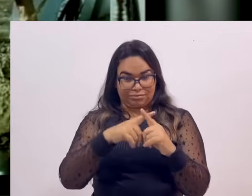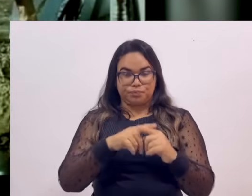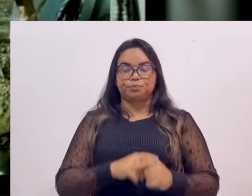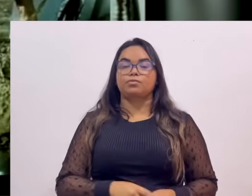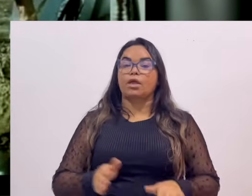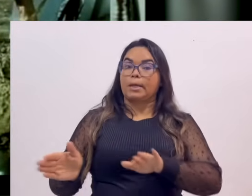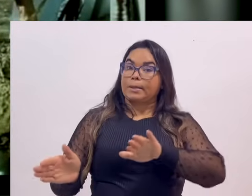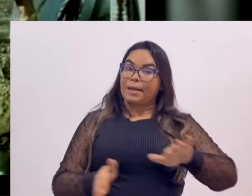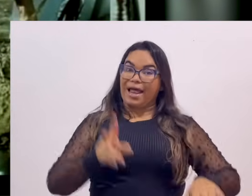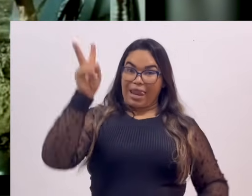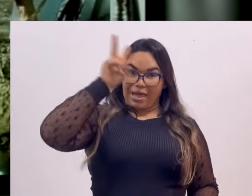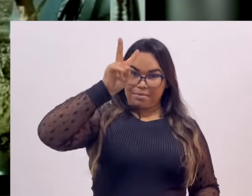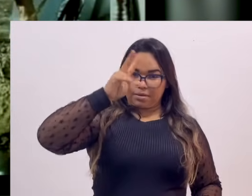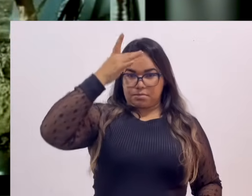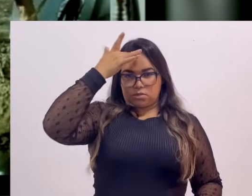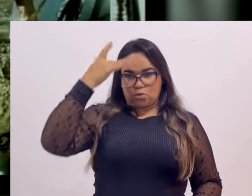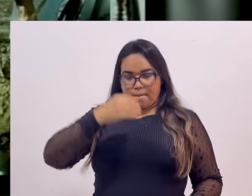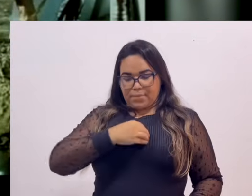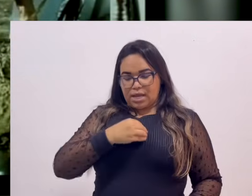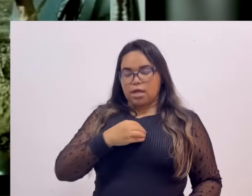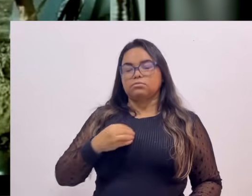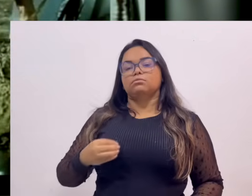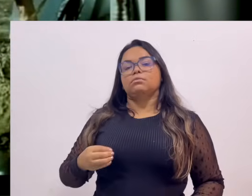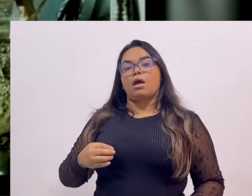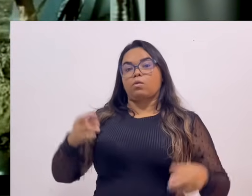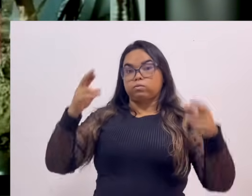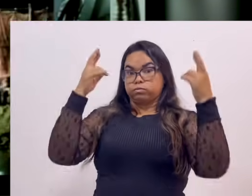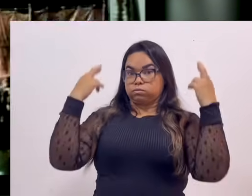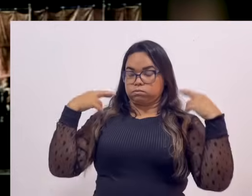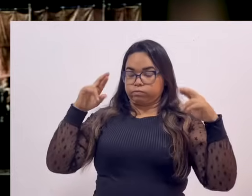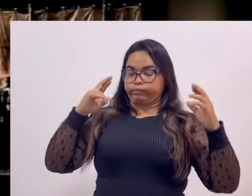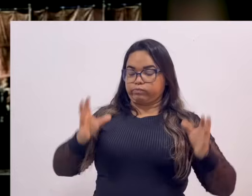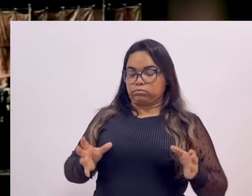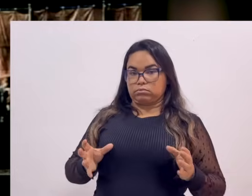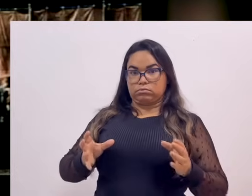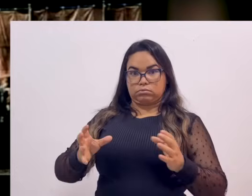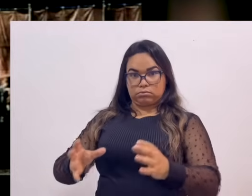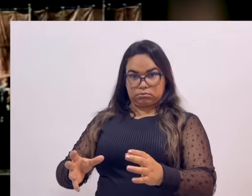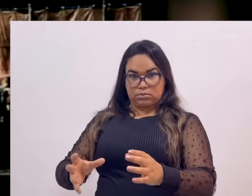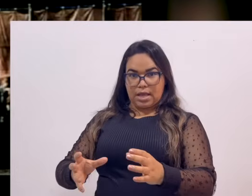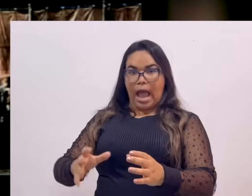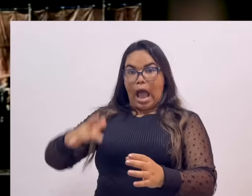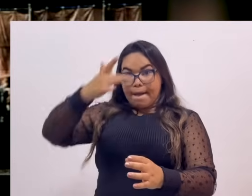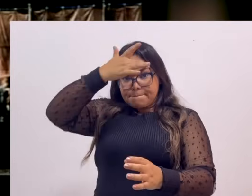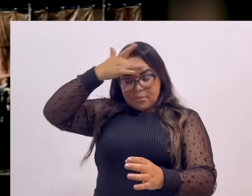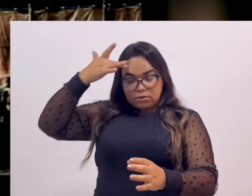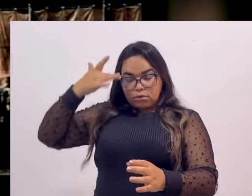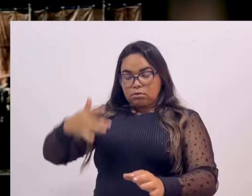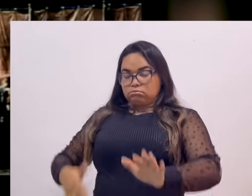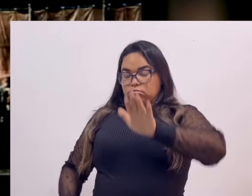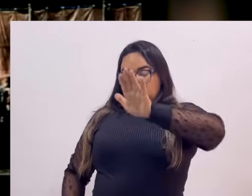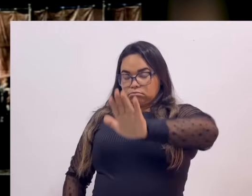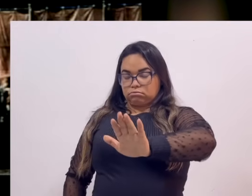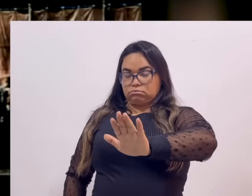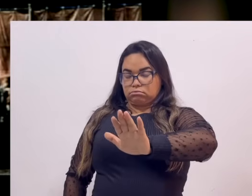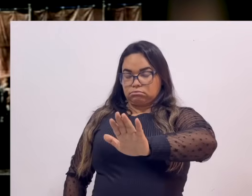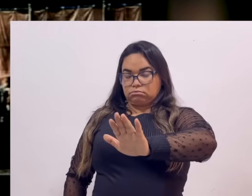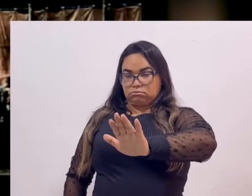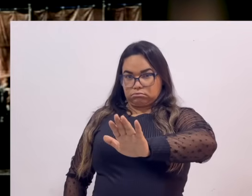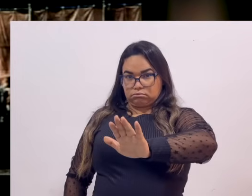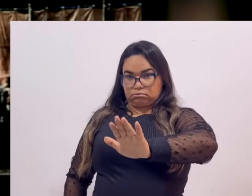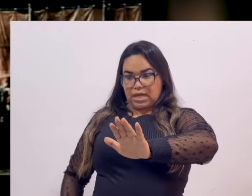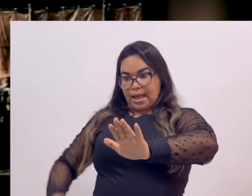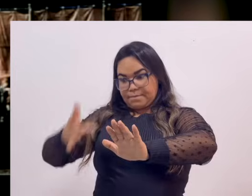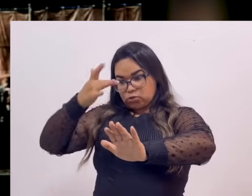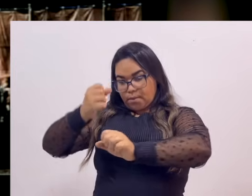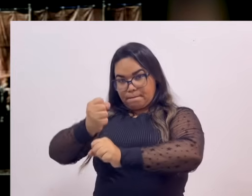pecador se apresentava diante do cordeiro e o que é que ele tinha que fazer ele tinha que colocar a sua mão por cima do cordeiro e em